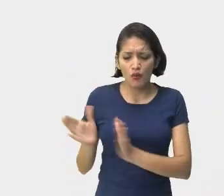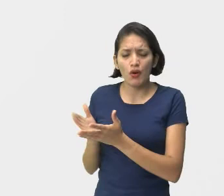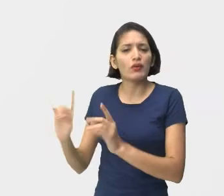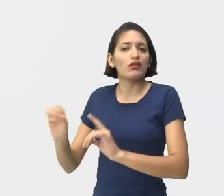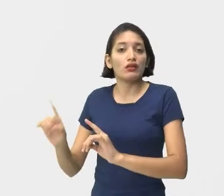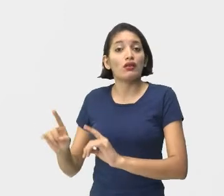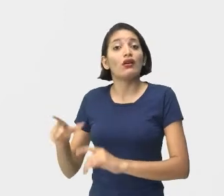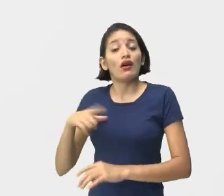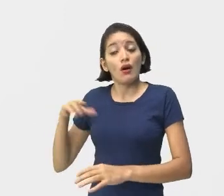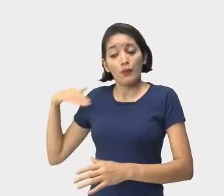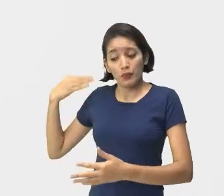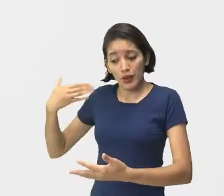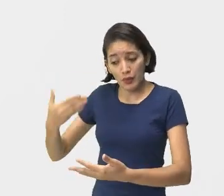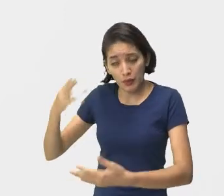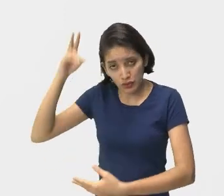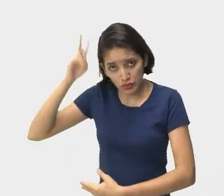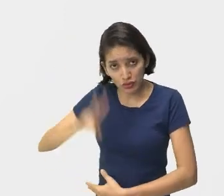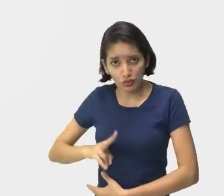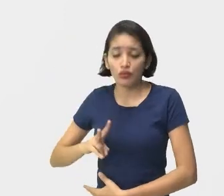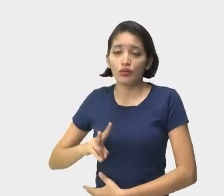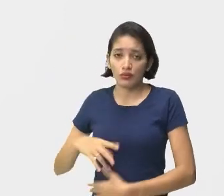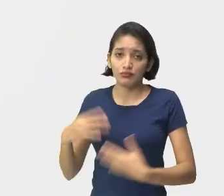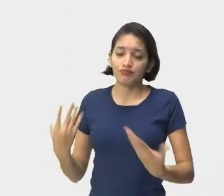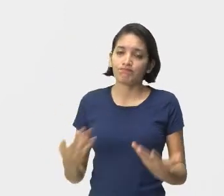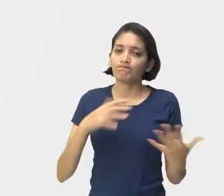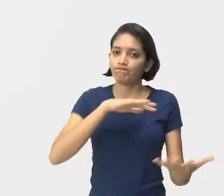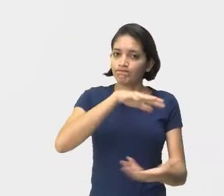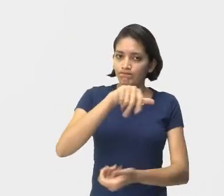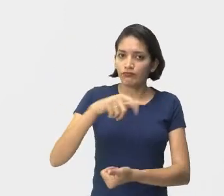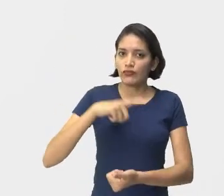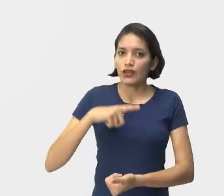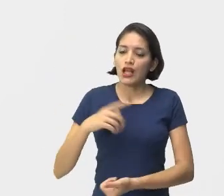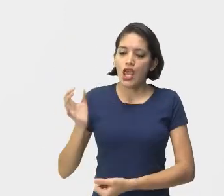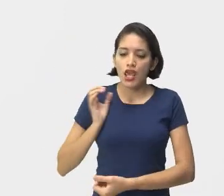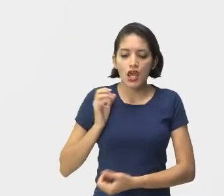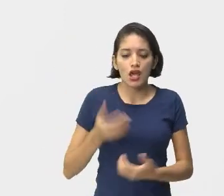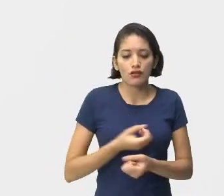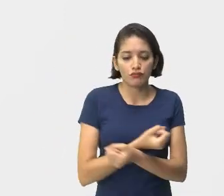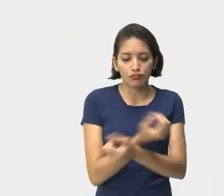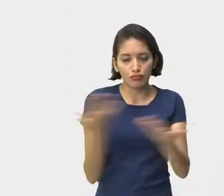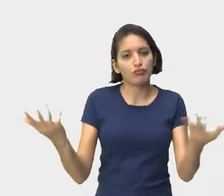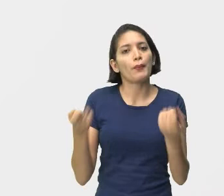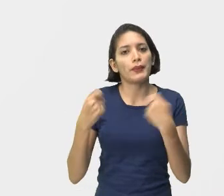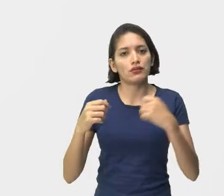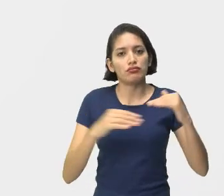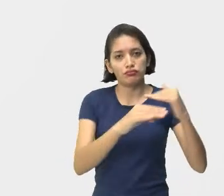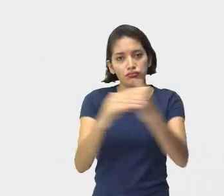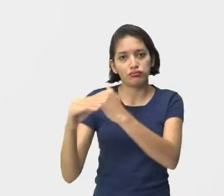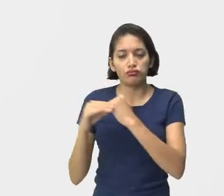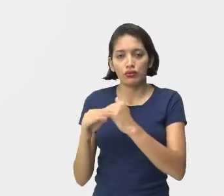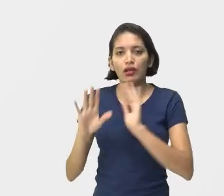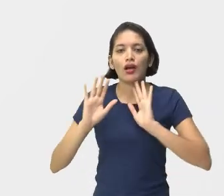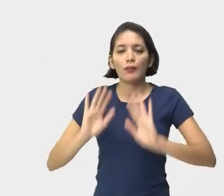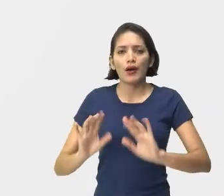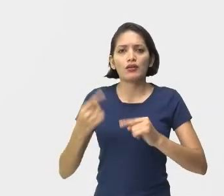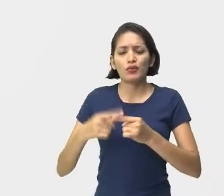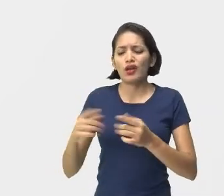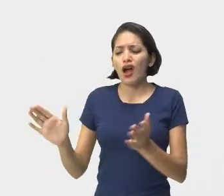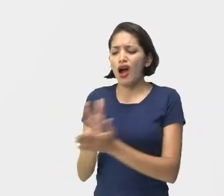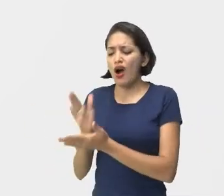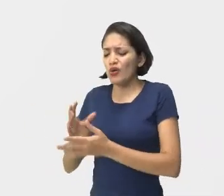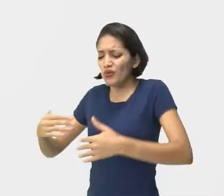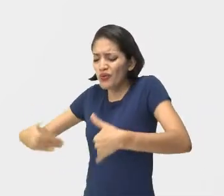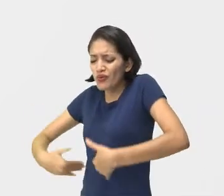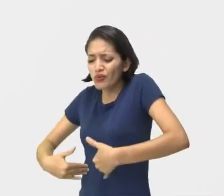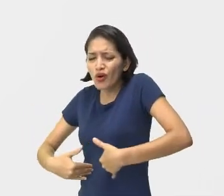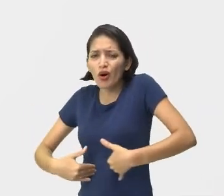produção histórica. O mundo tem riquezas para todos, é para ser igual. E por que uns passam fome e